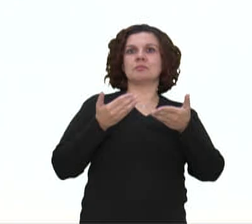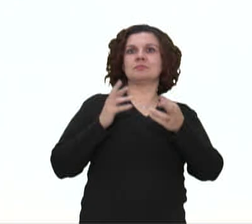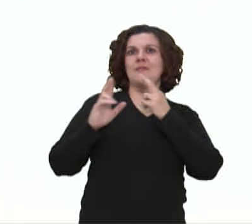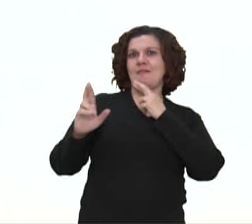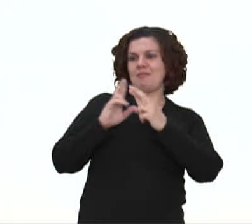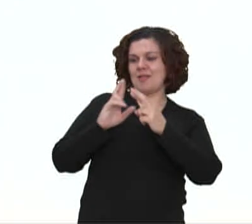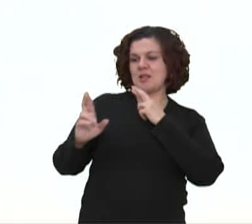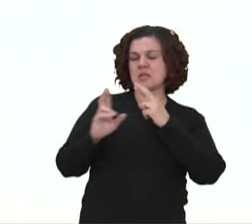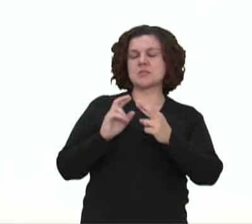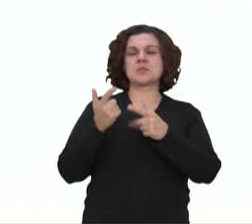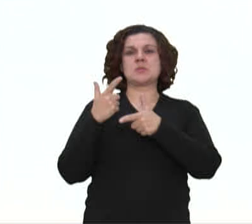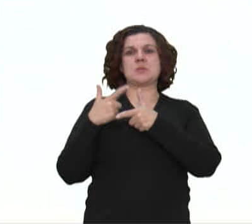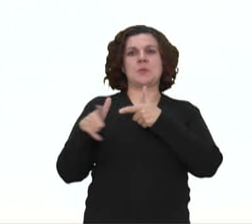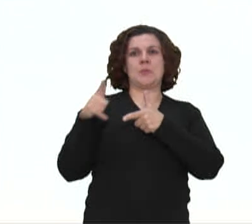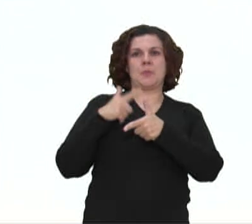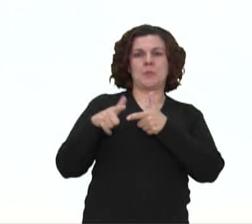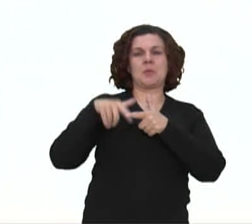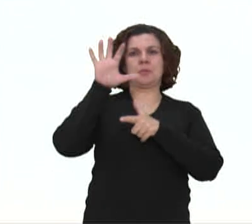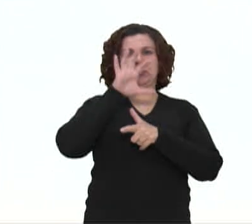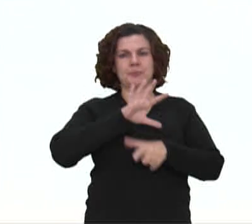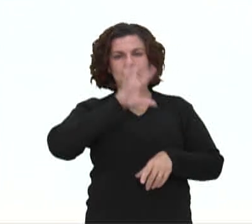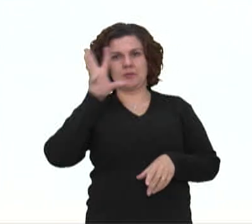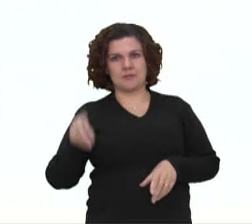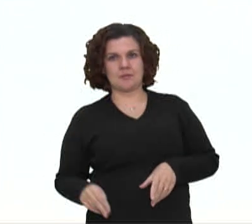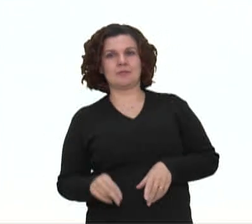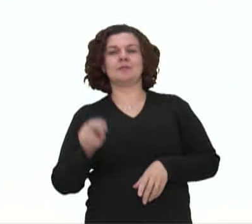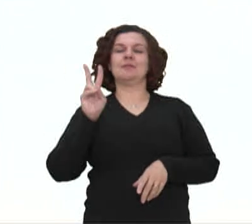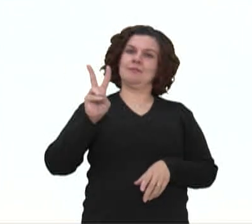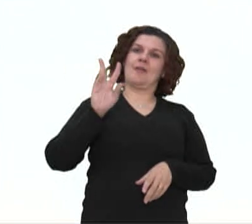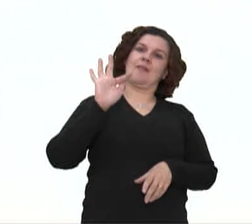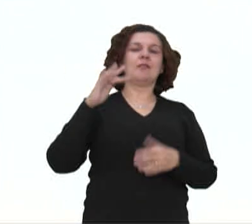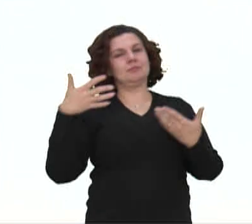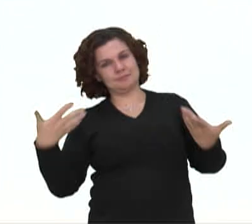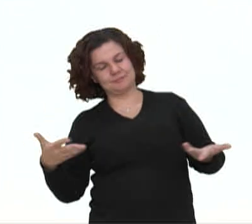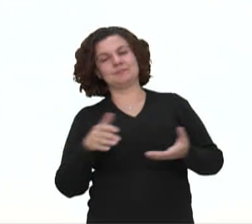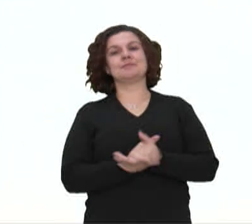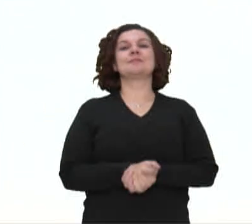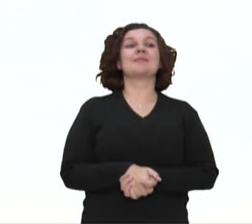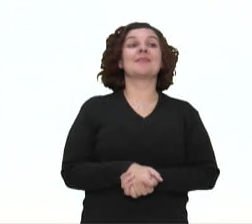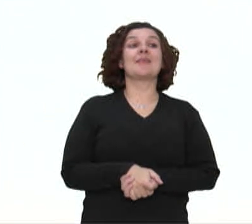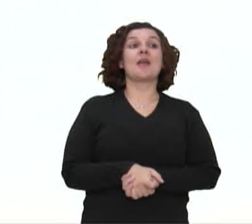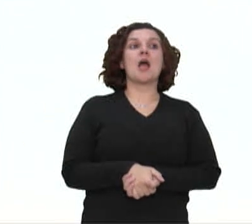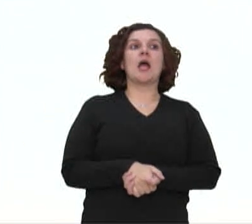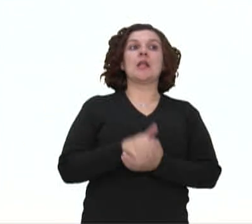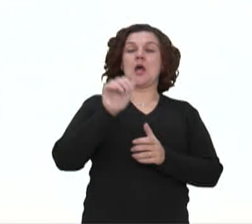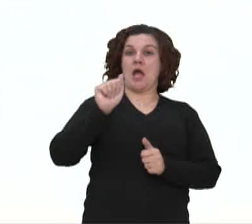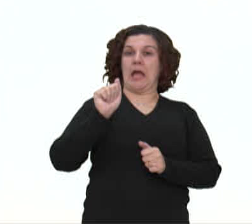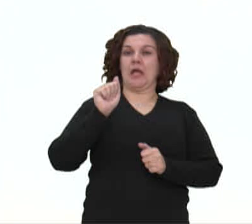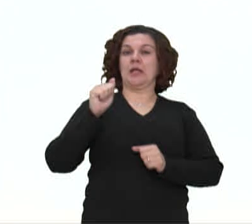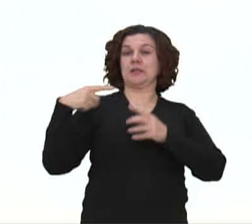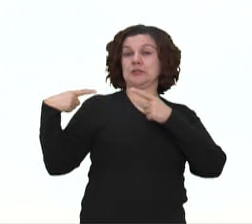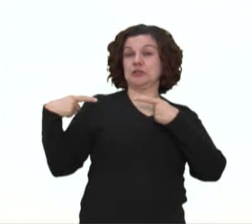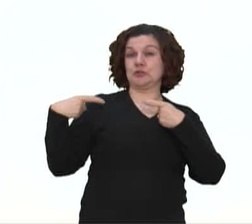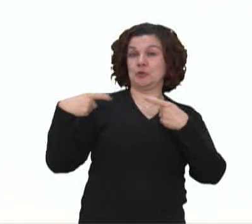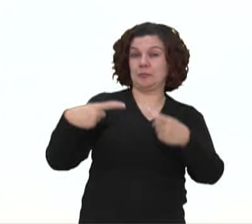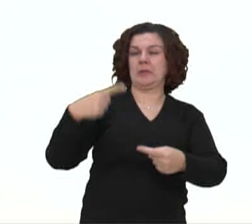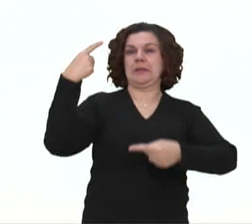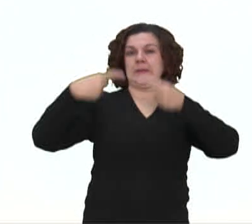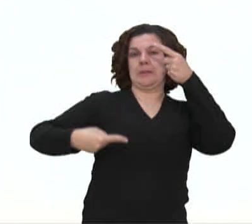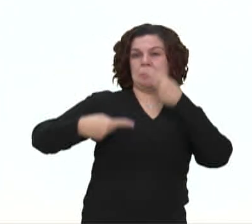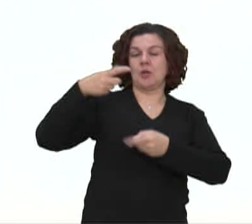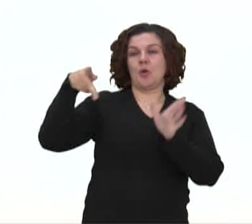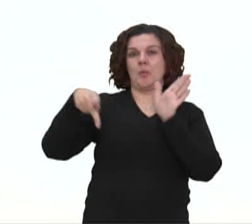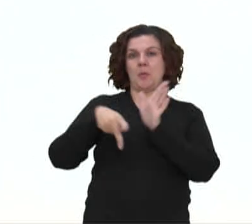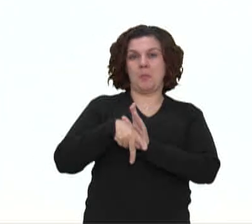questões regionais africanas, V para verdadeiro, F para falso e vamos que vamos! Os conflitos e disputas étnicas ocorrem